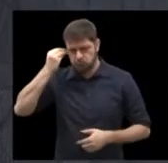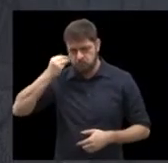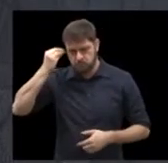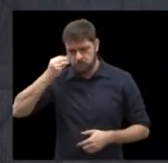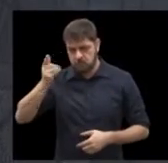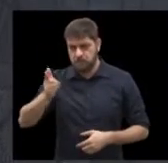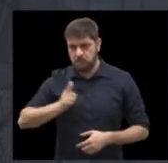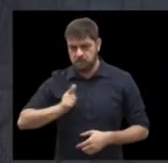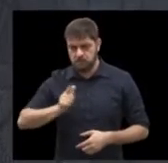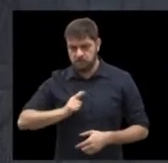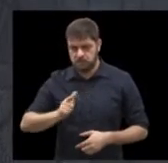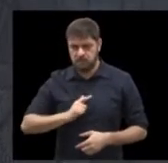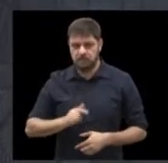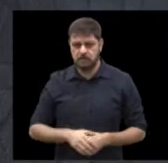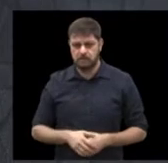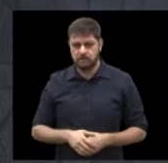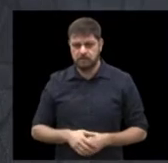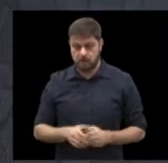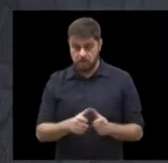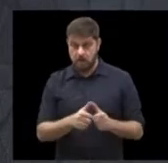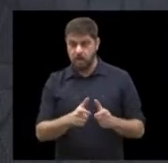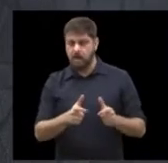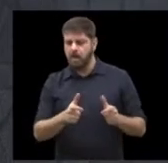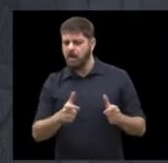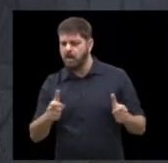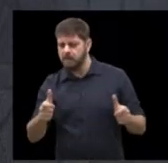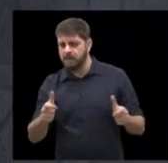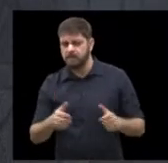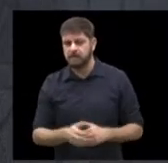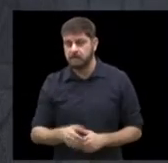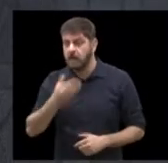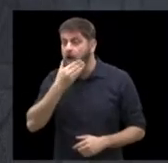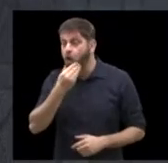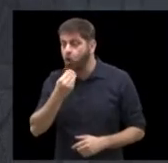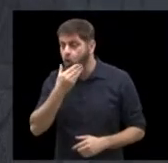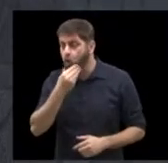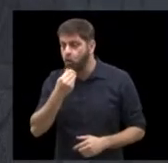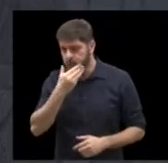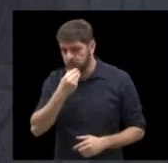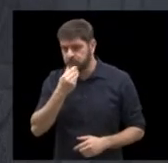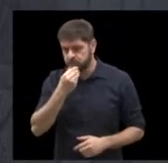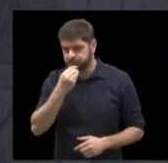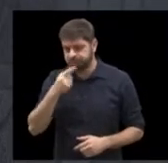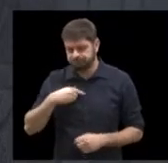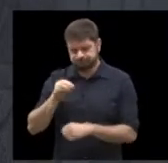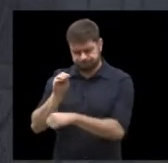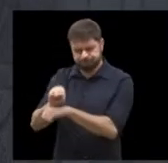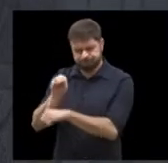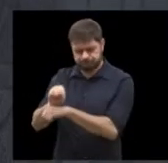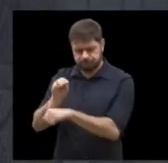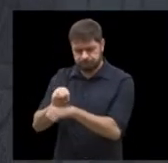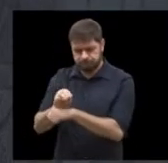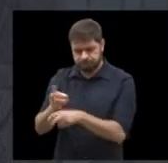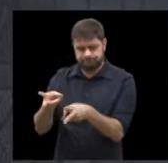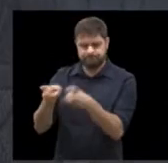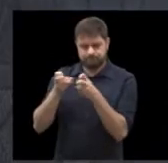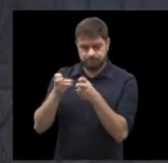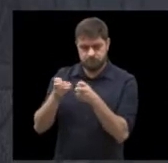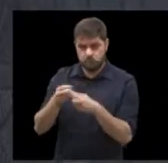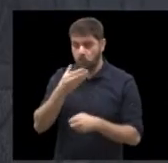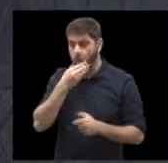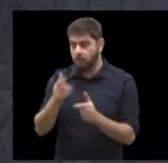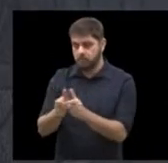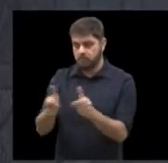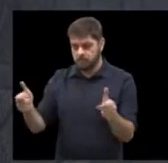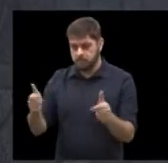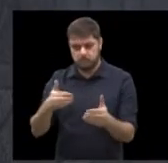mais pacientes que tiveram no sexo masculino do que no sexo feminino. Ela pode